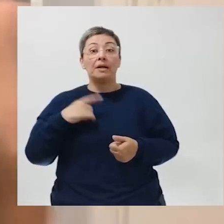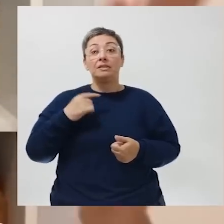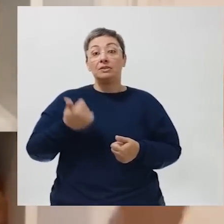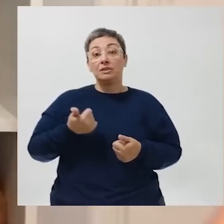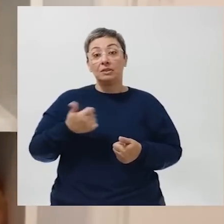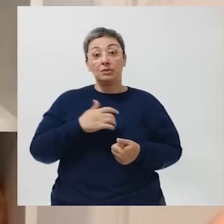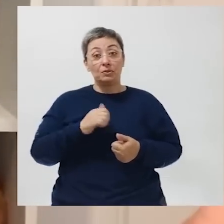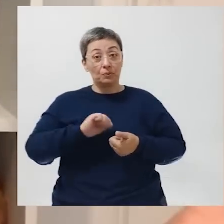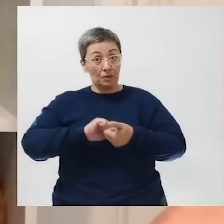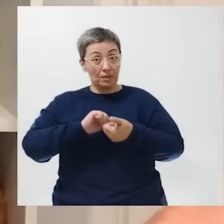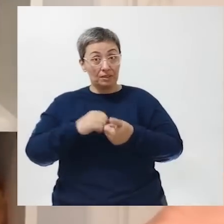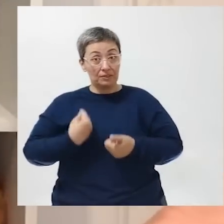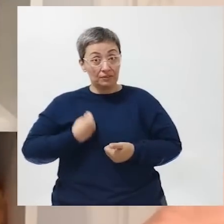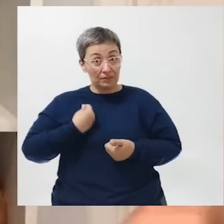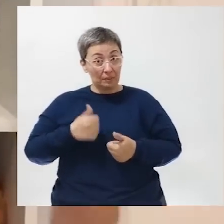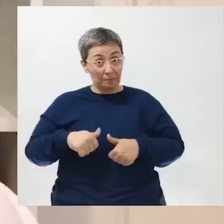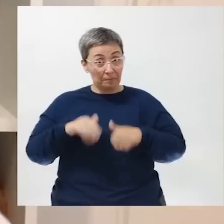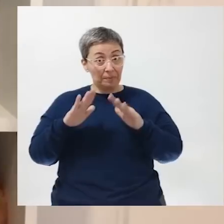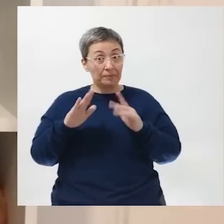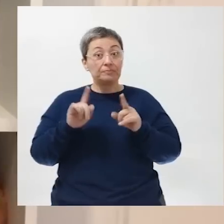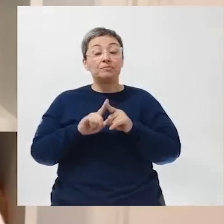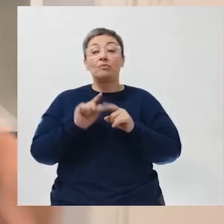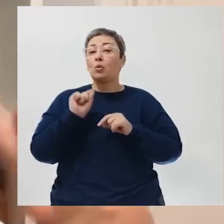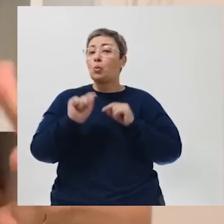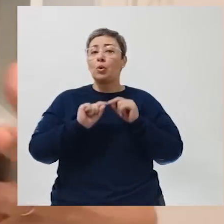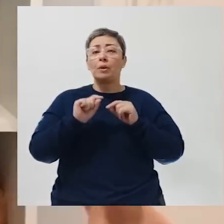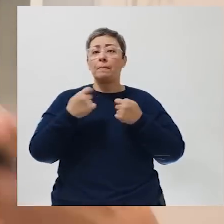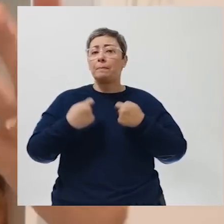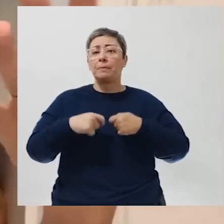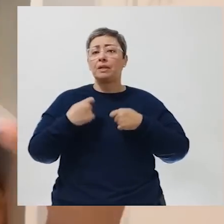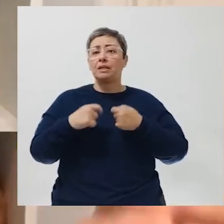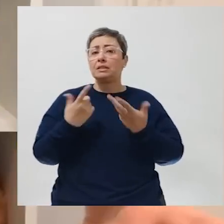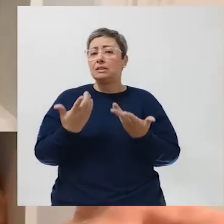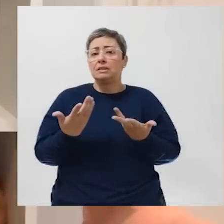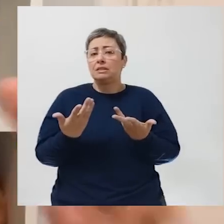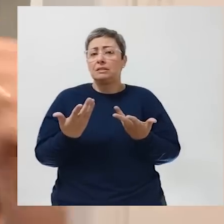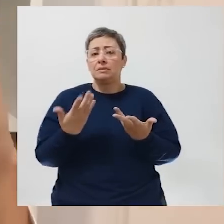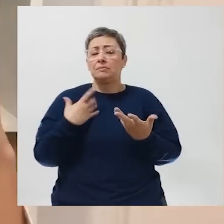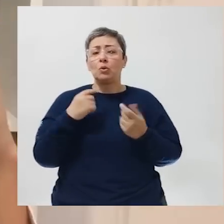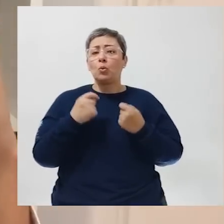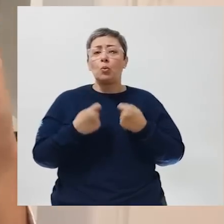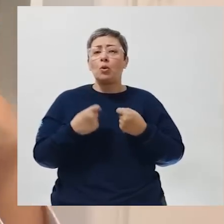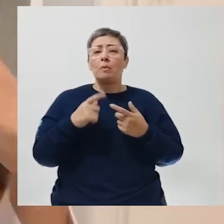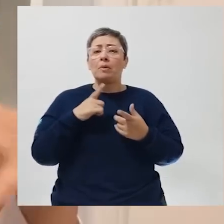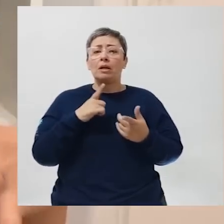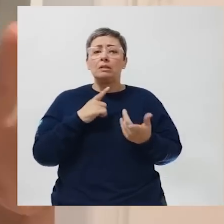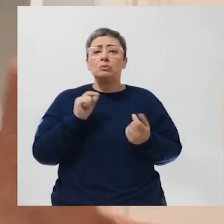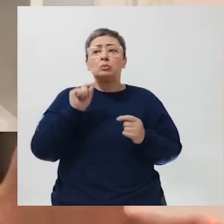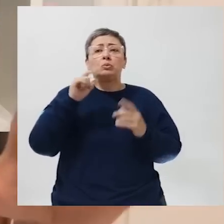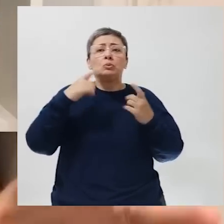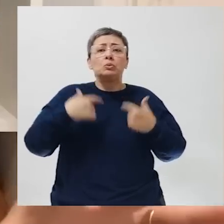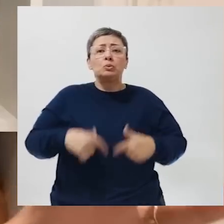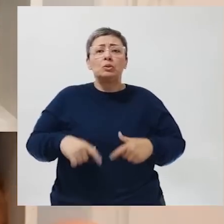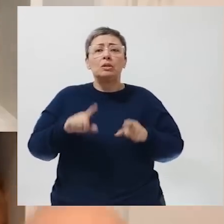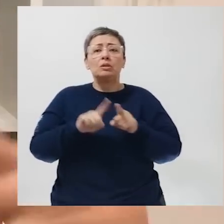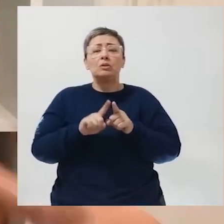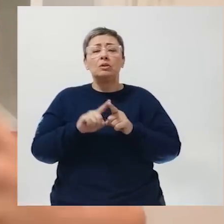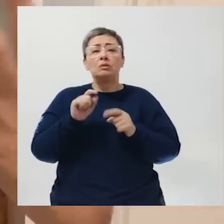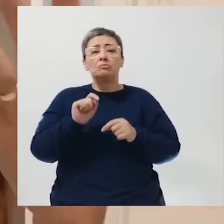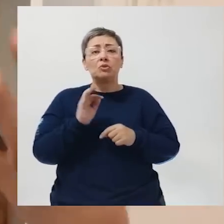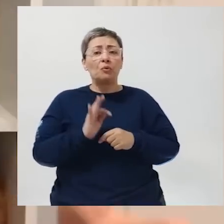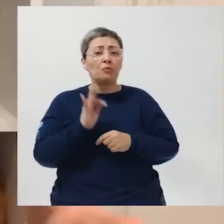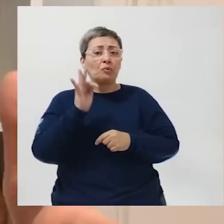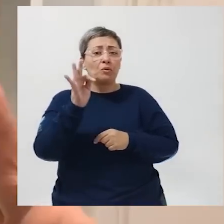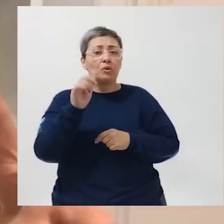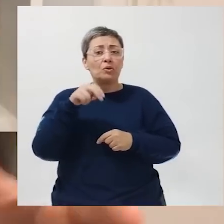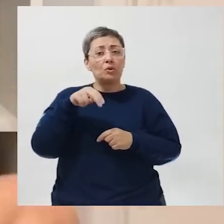com muito mais qualidade de vida. E aí, o que precisa ter? O que precisa ser para você ser